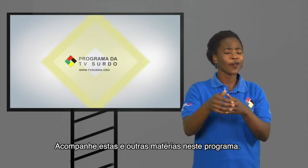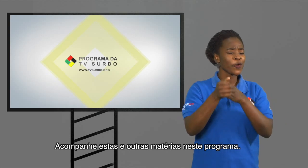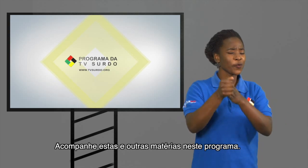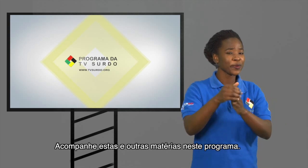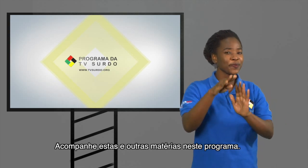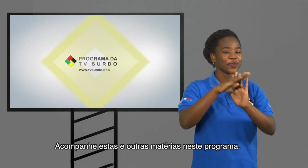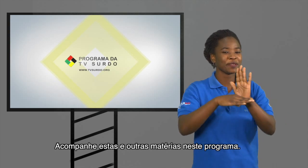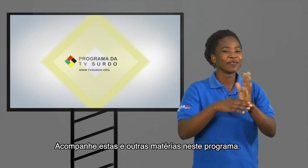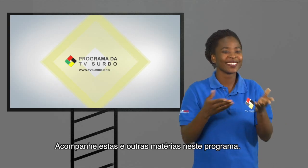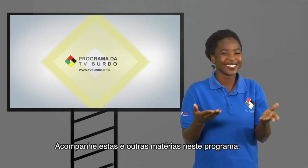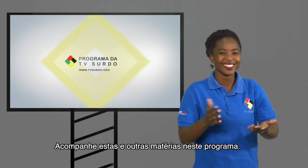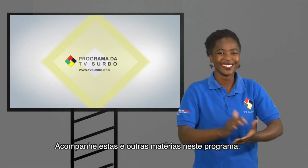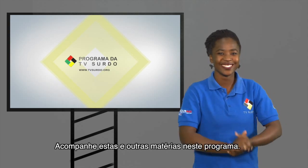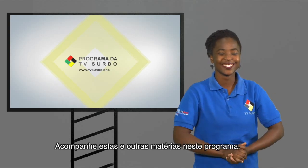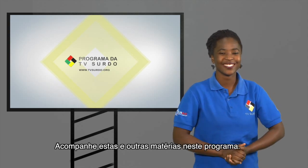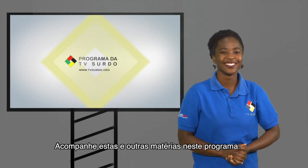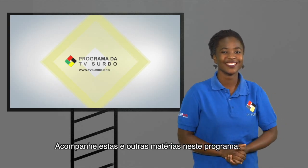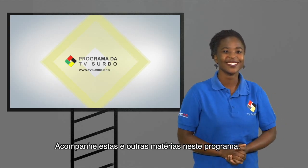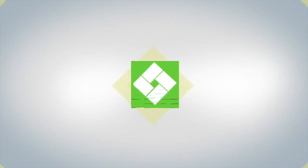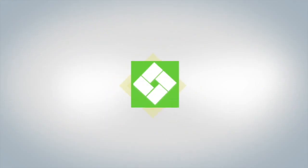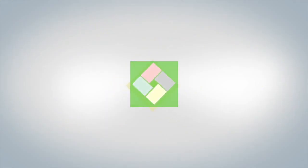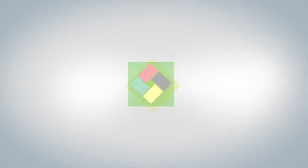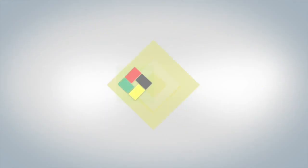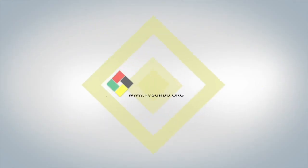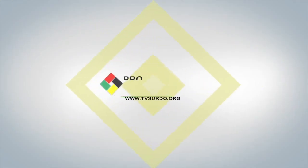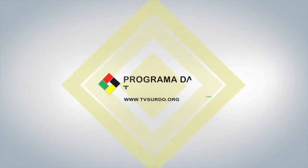estas e outras matérias neste programa.